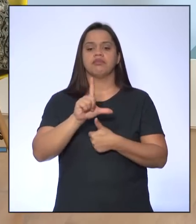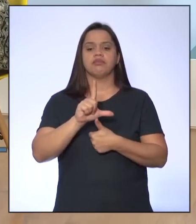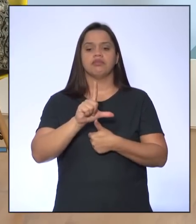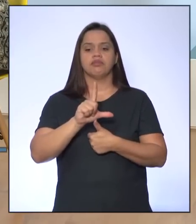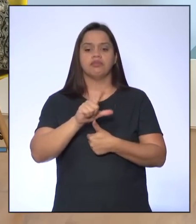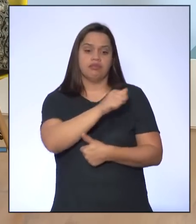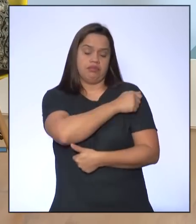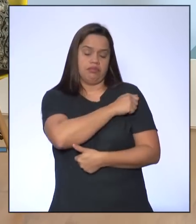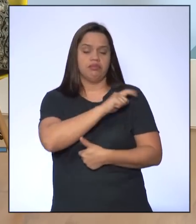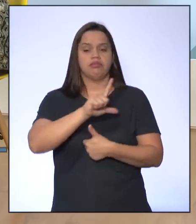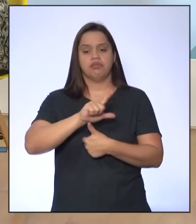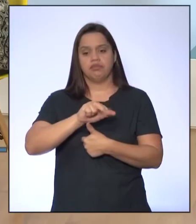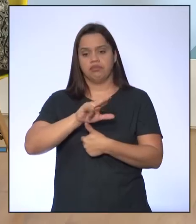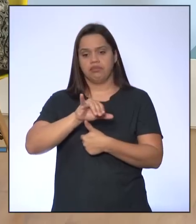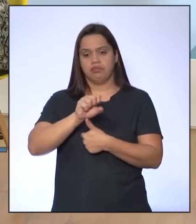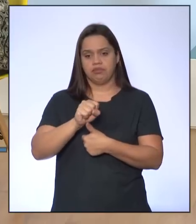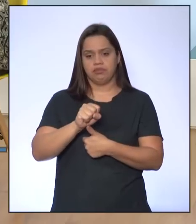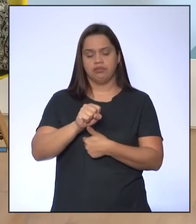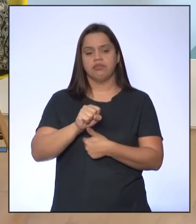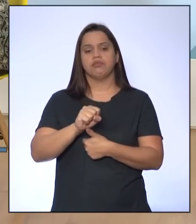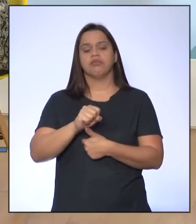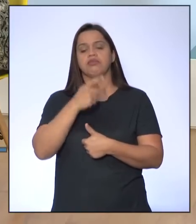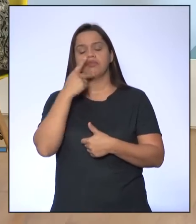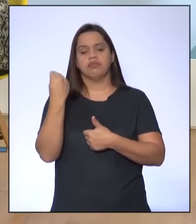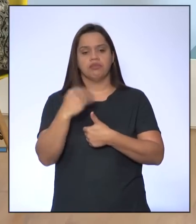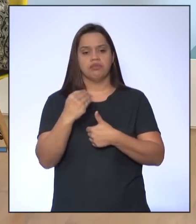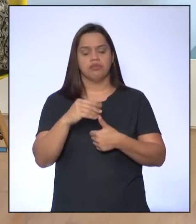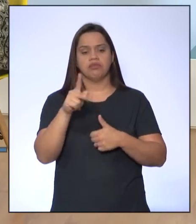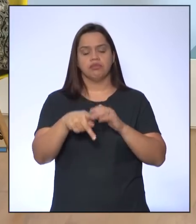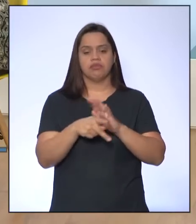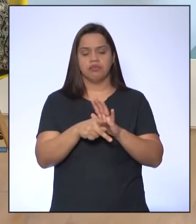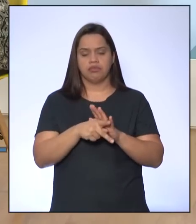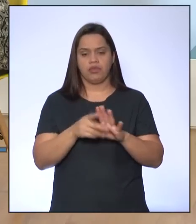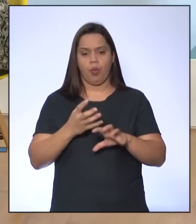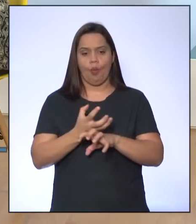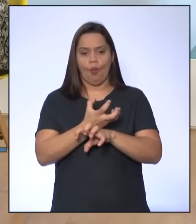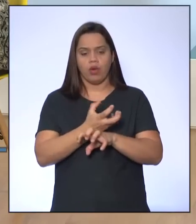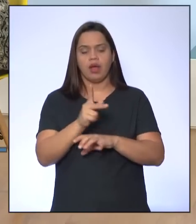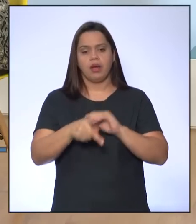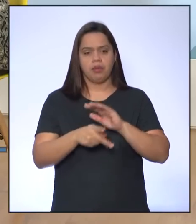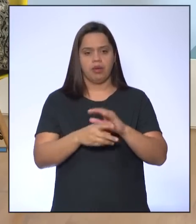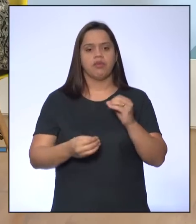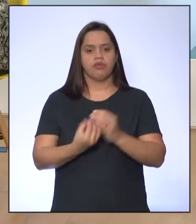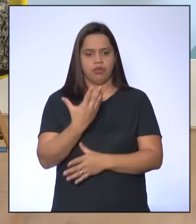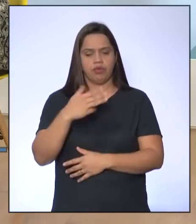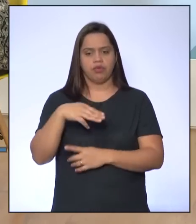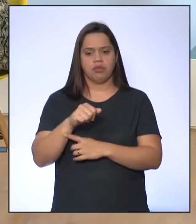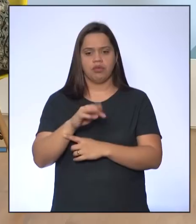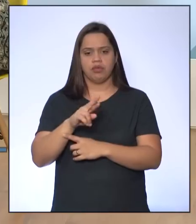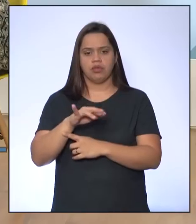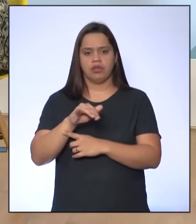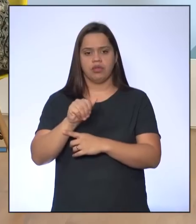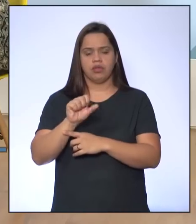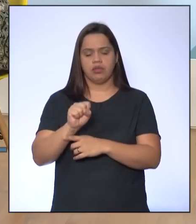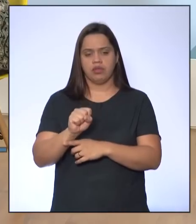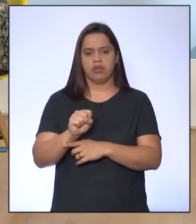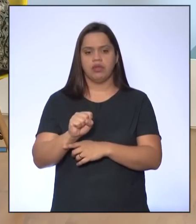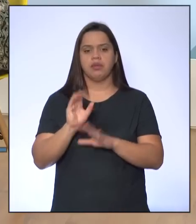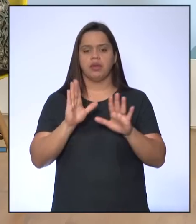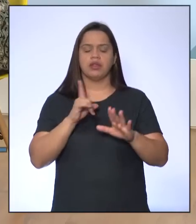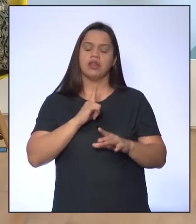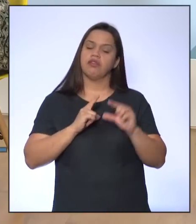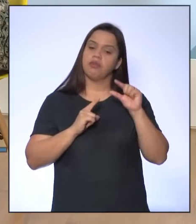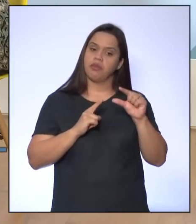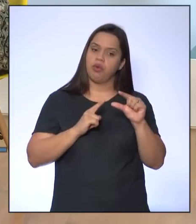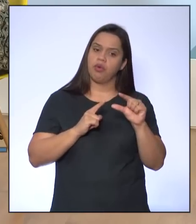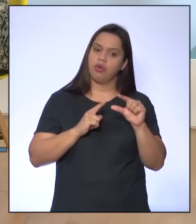exemplo, colocou que os restos mortais são fontes materiais. Mas tivemos algumas poucas interações falando, sim,